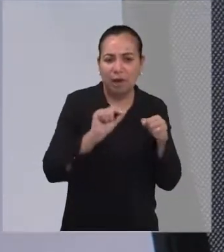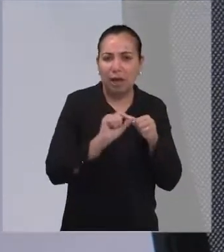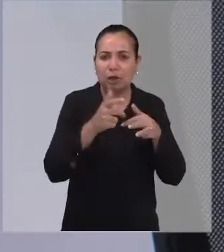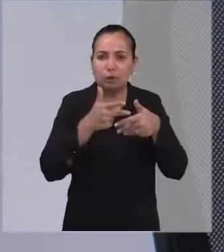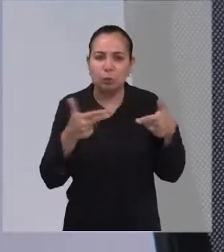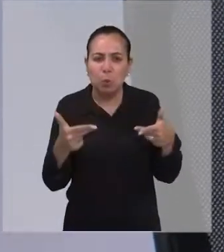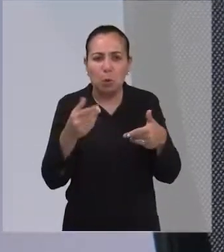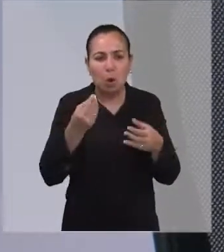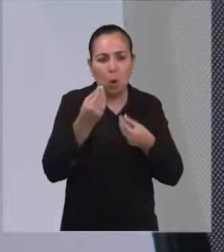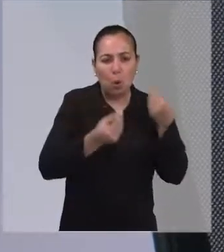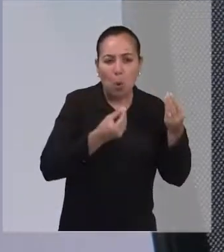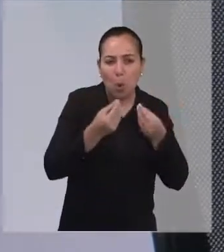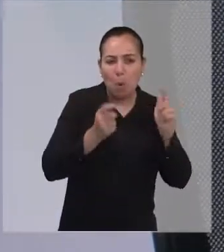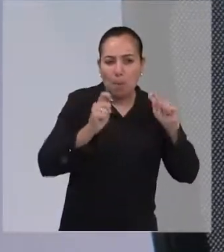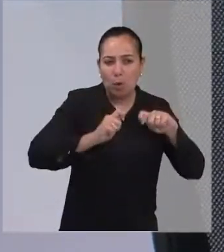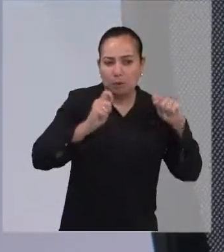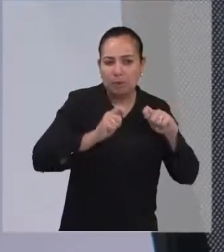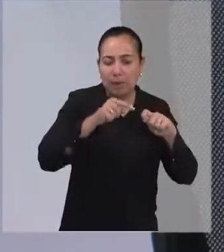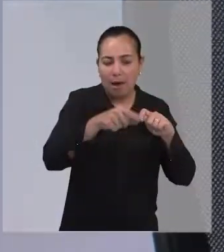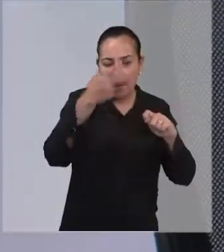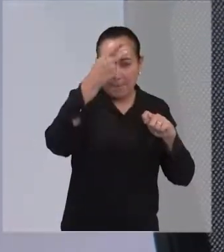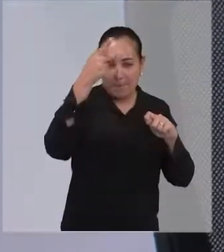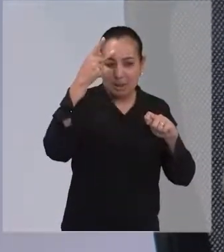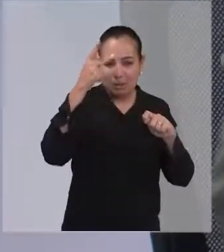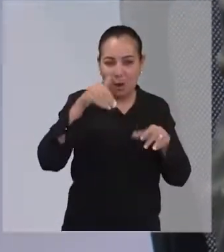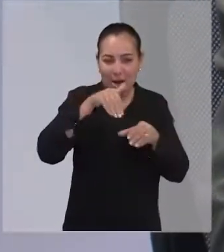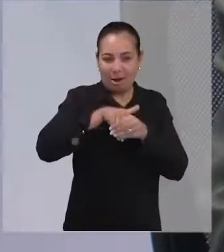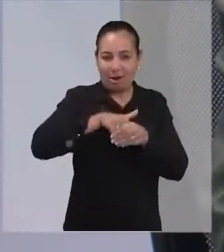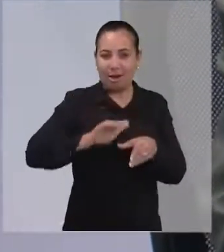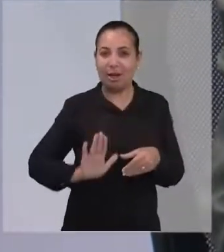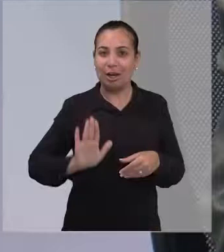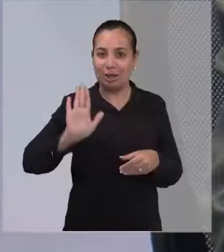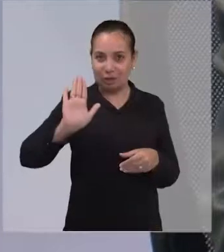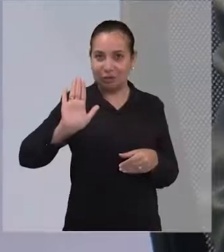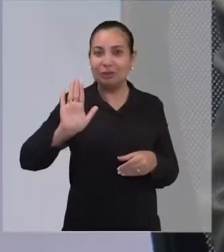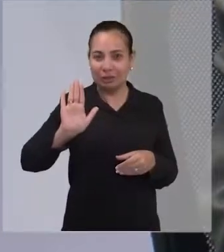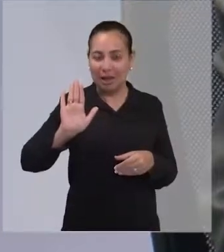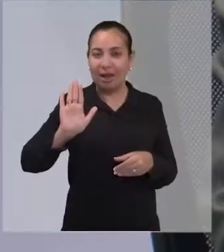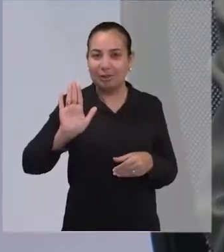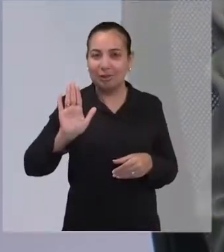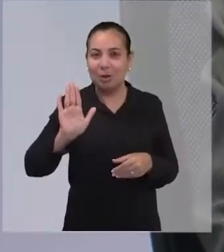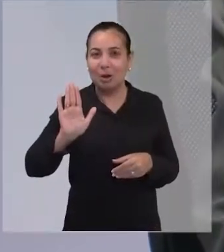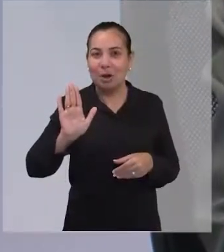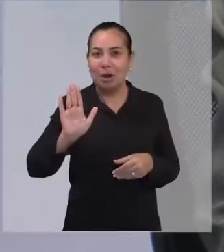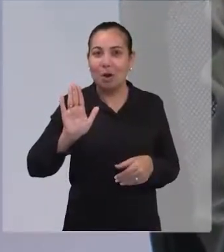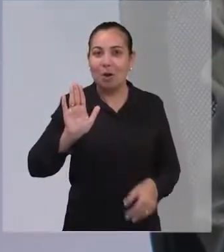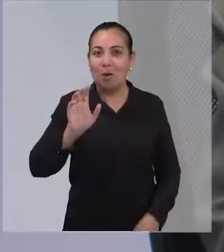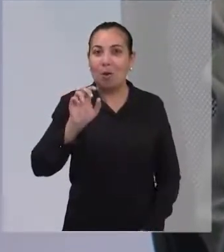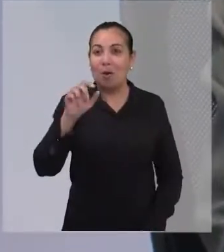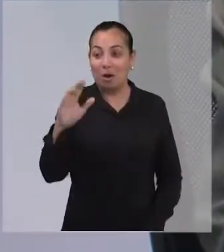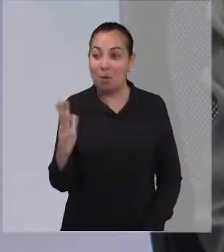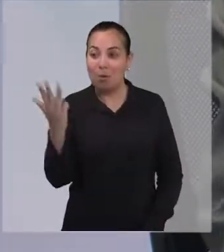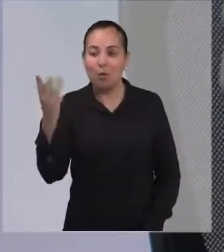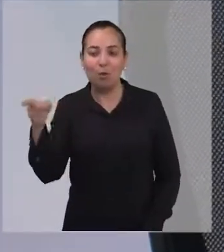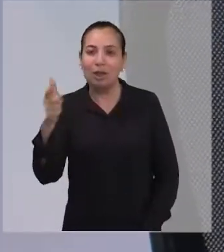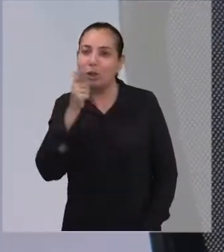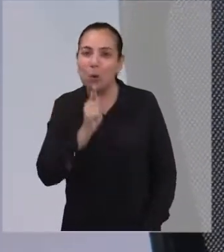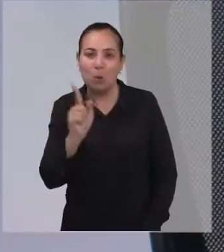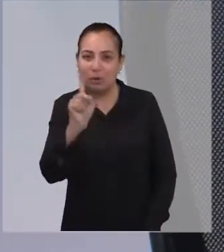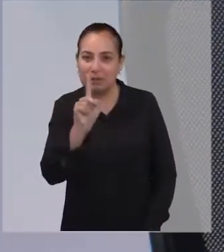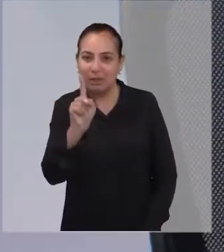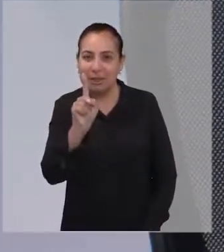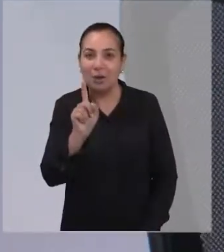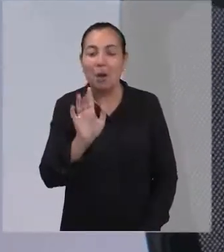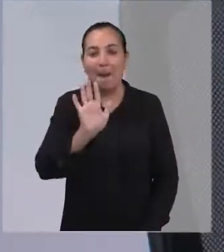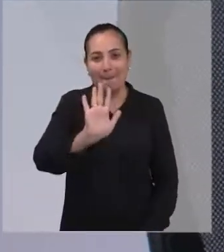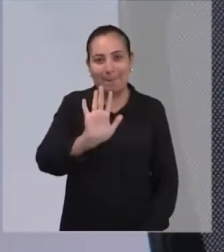a possibilidade de um candidato, e aí claramente o candidato o possível candidato que não chegou a ser, que era o Lula, né? E